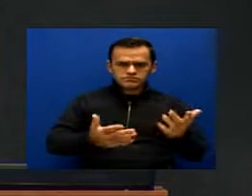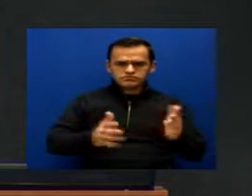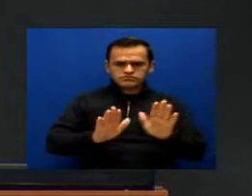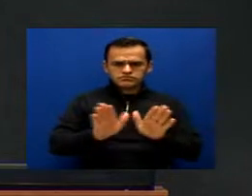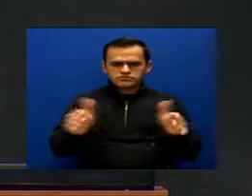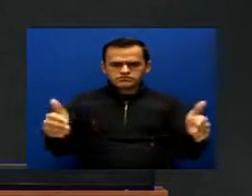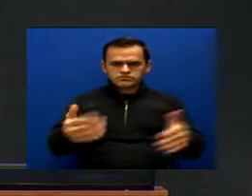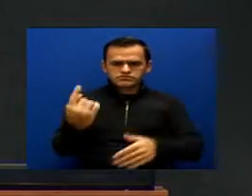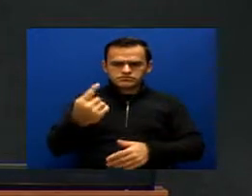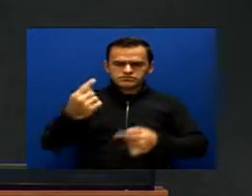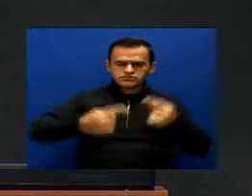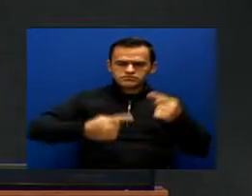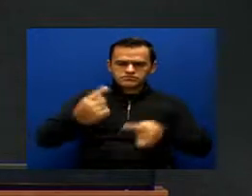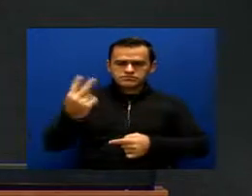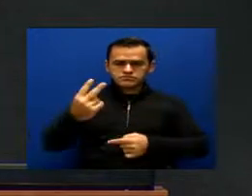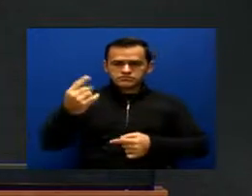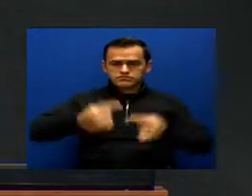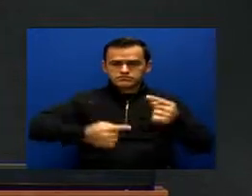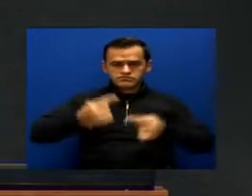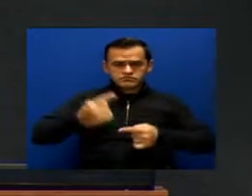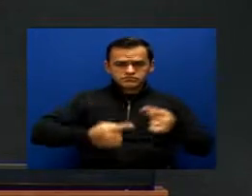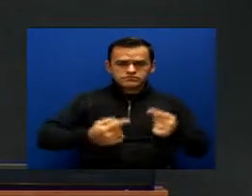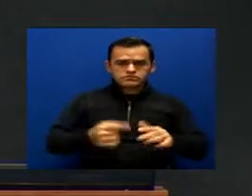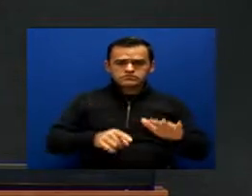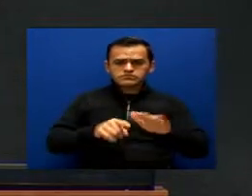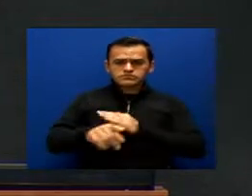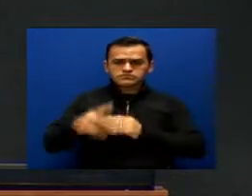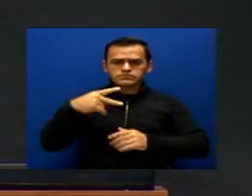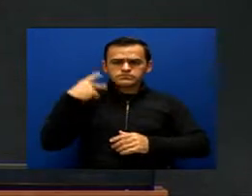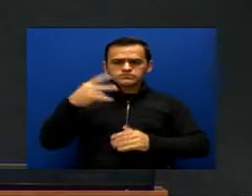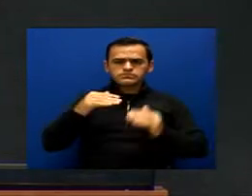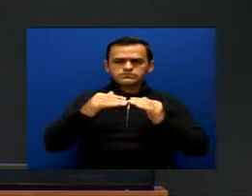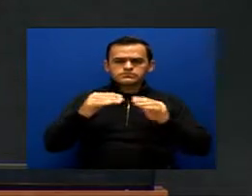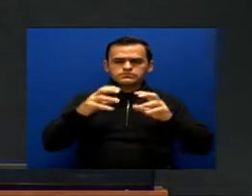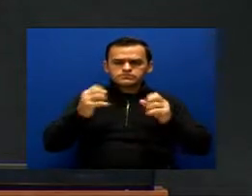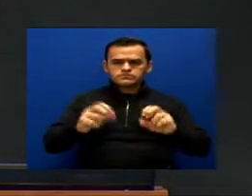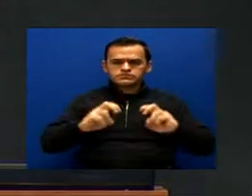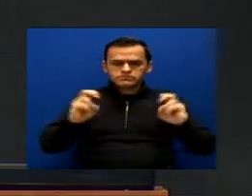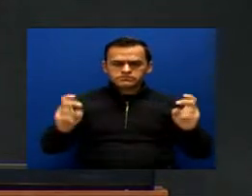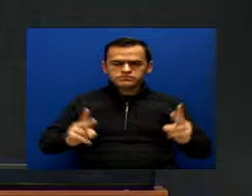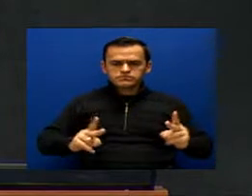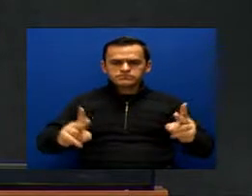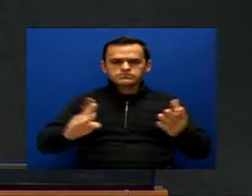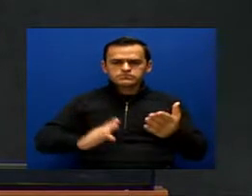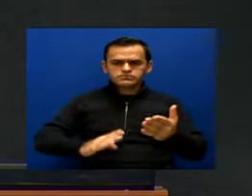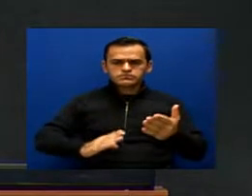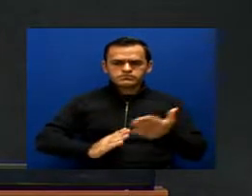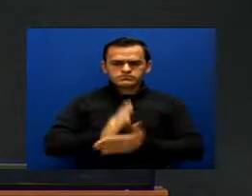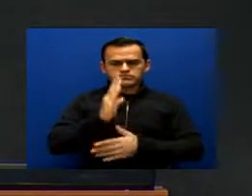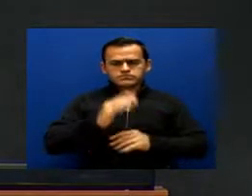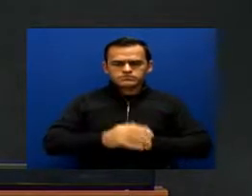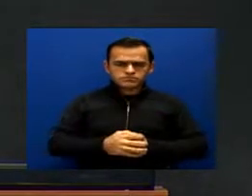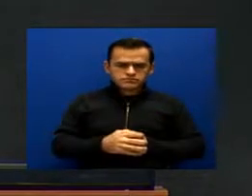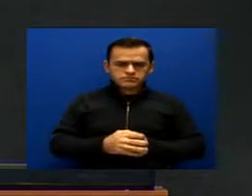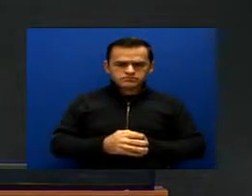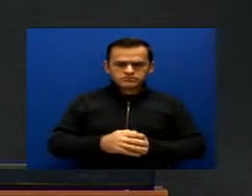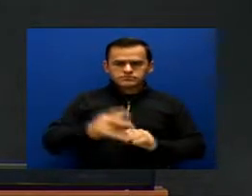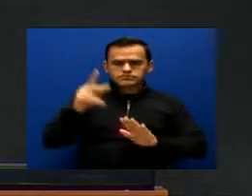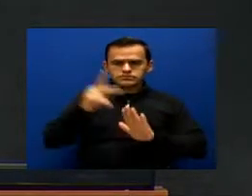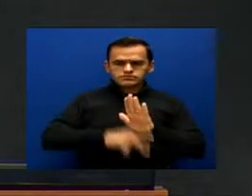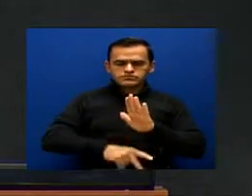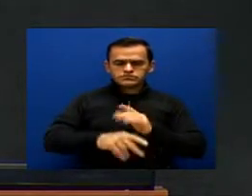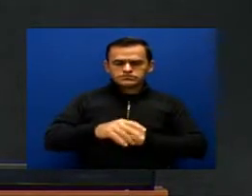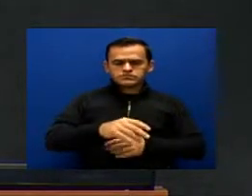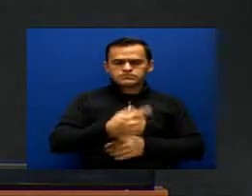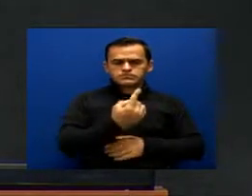primeira discussão, em segunda discussão, é pacífico. Os vereadores concordam, permaneçam como estão, os contrários se manifestam, não havendo, está aprovado. Projeto de